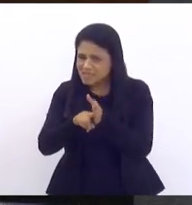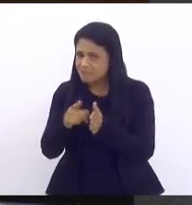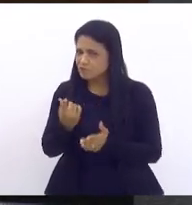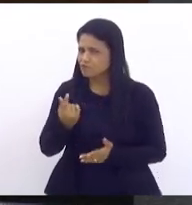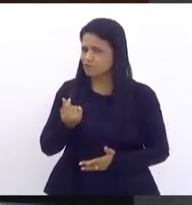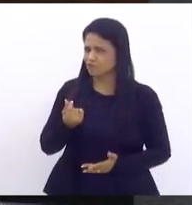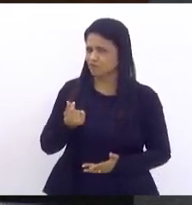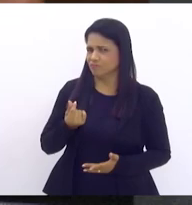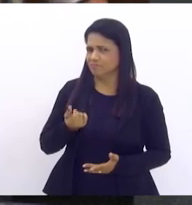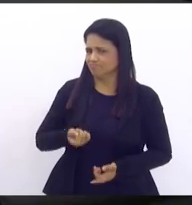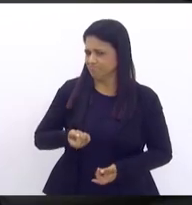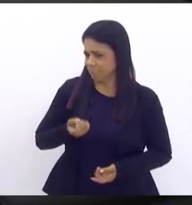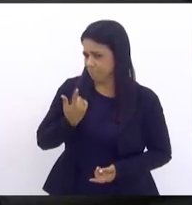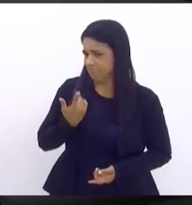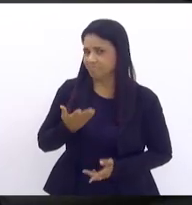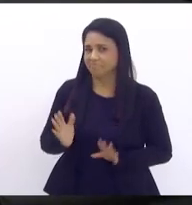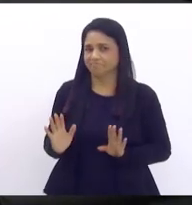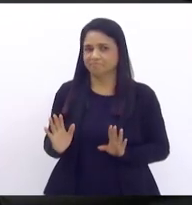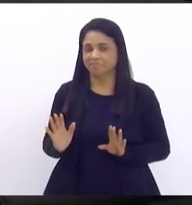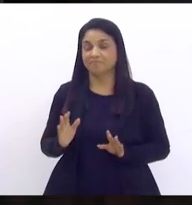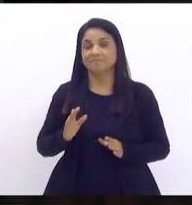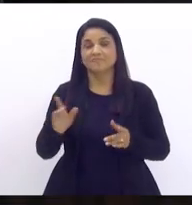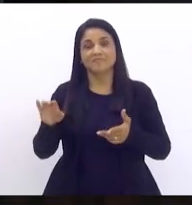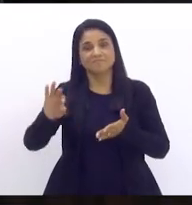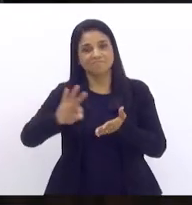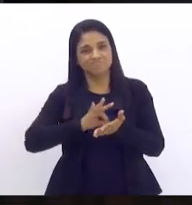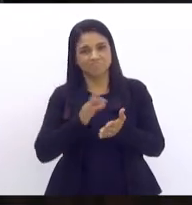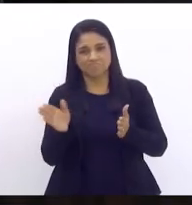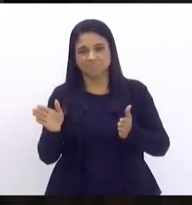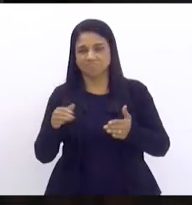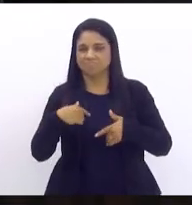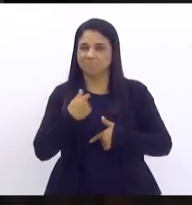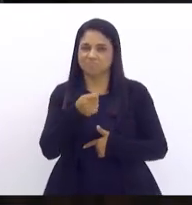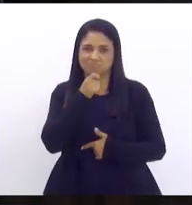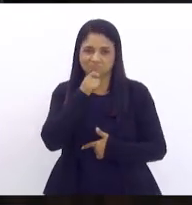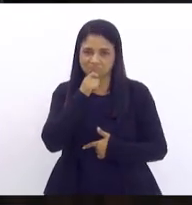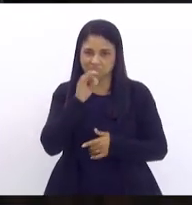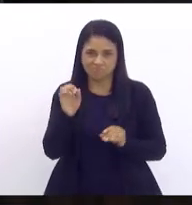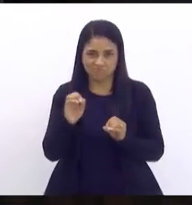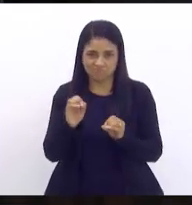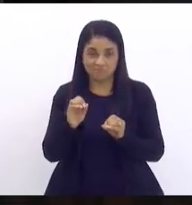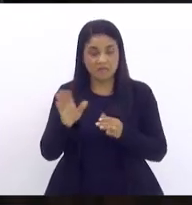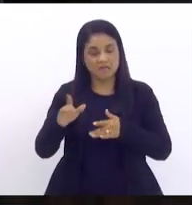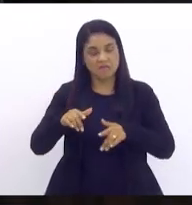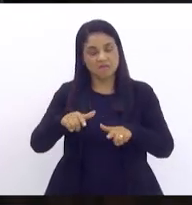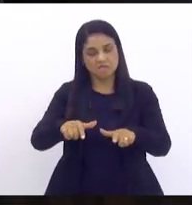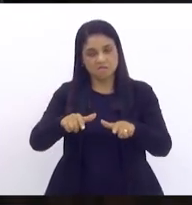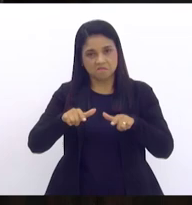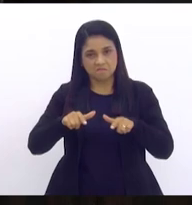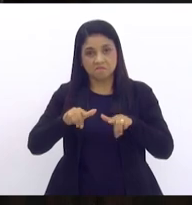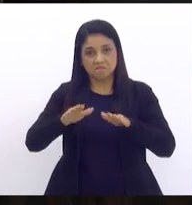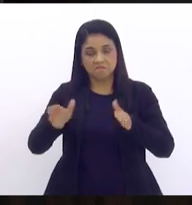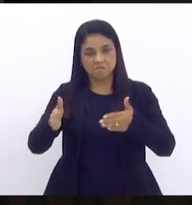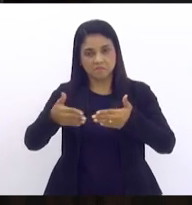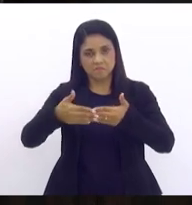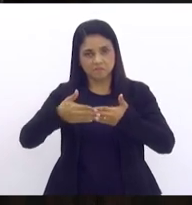estranho. Não havendo mais orador inscrito, a presidência suspende a sessão